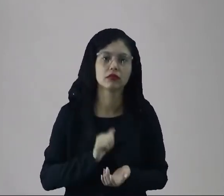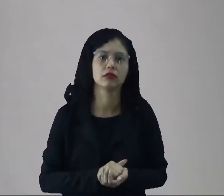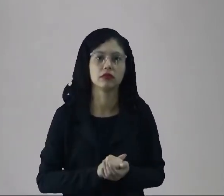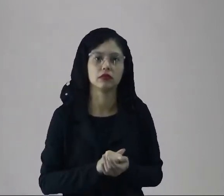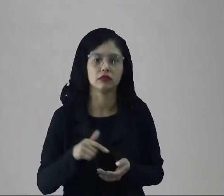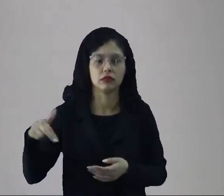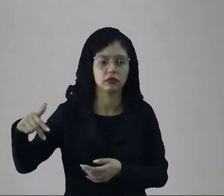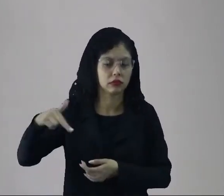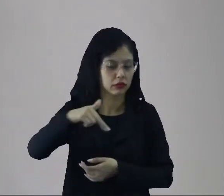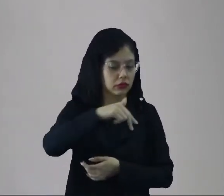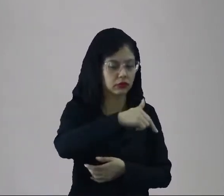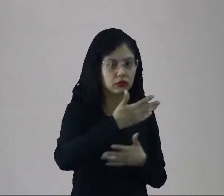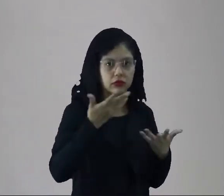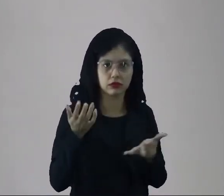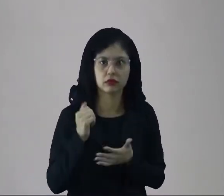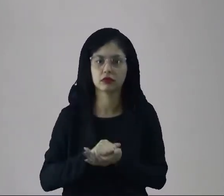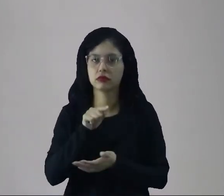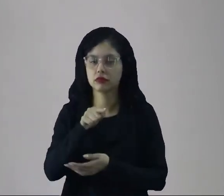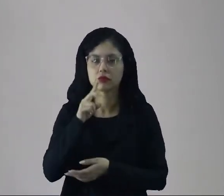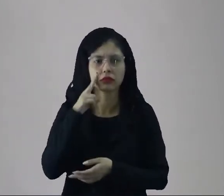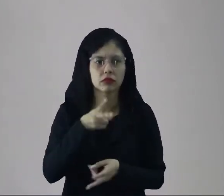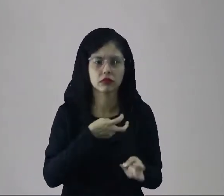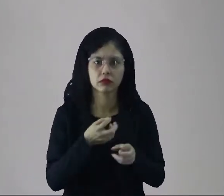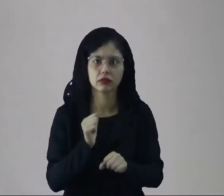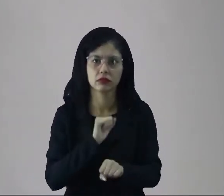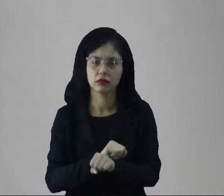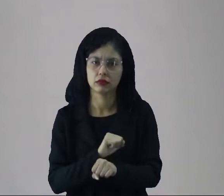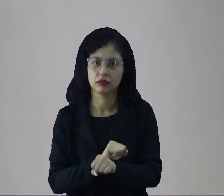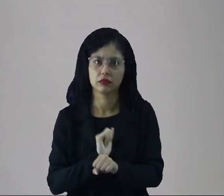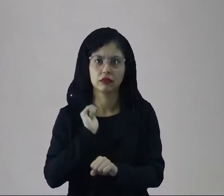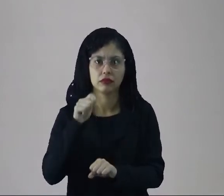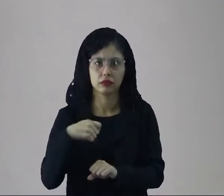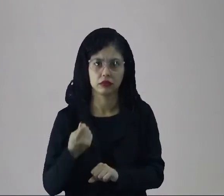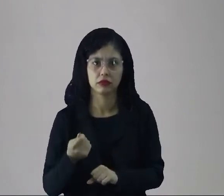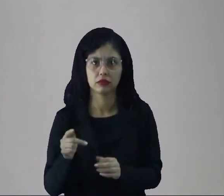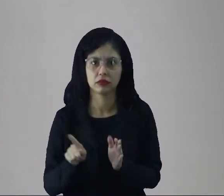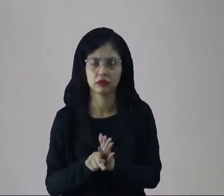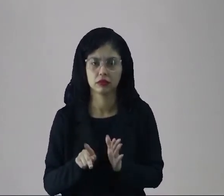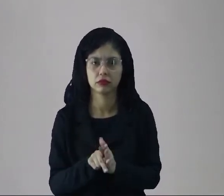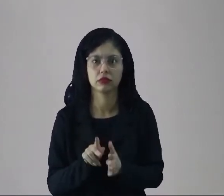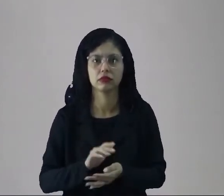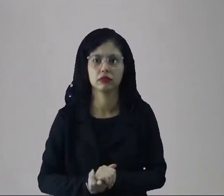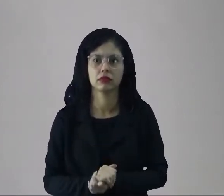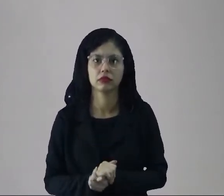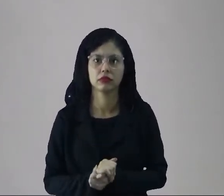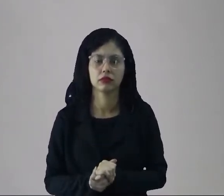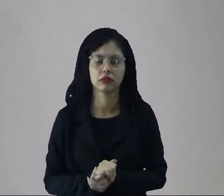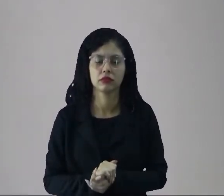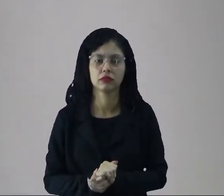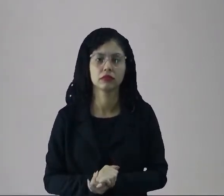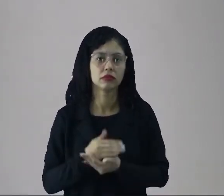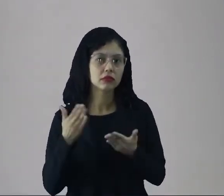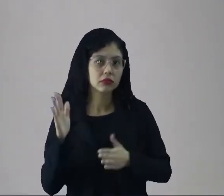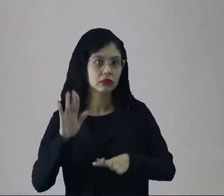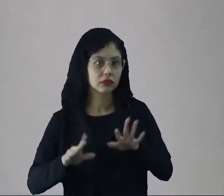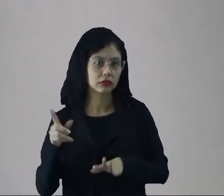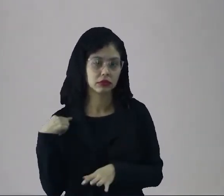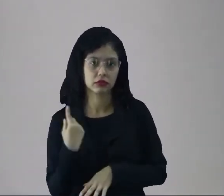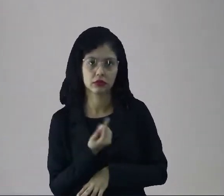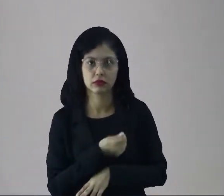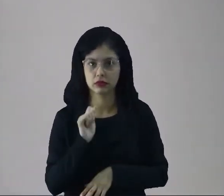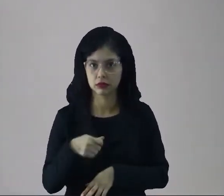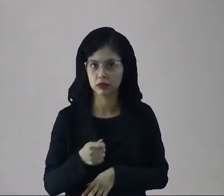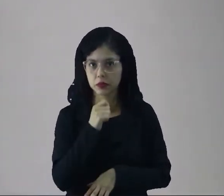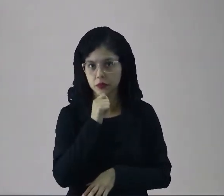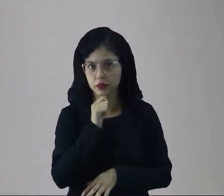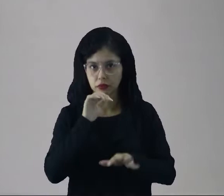estar atravessando uma rodovia, para você poder colocar uma sinalização, por exemplo, adequada. Então as nossas